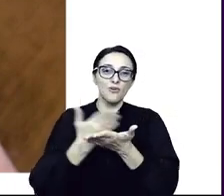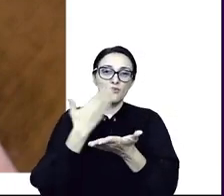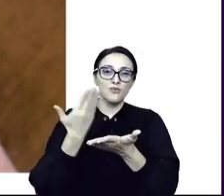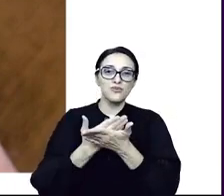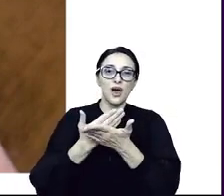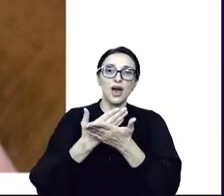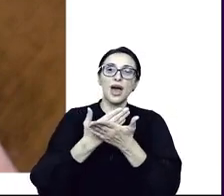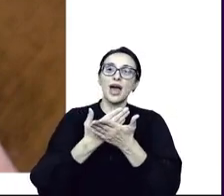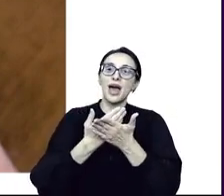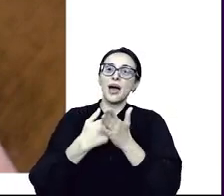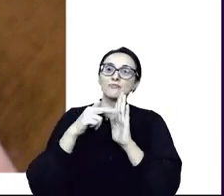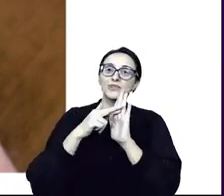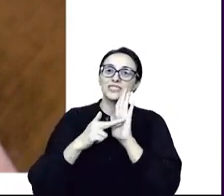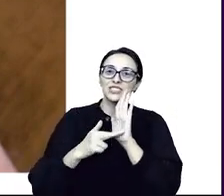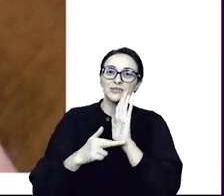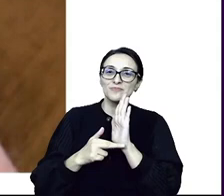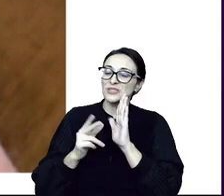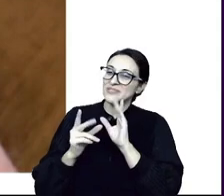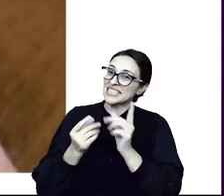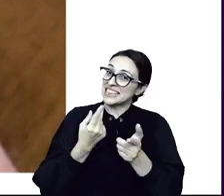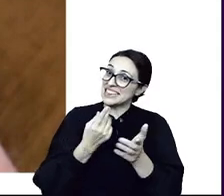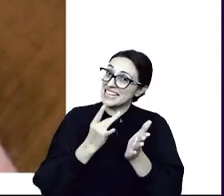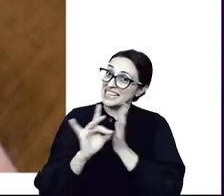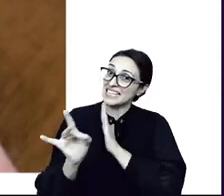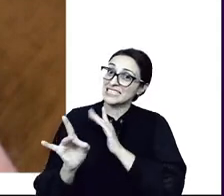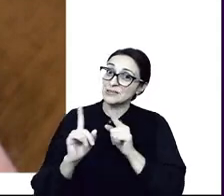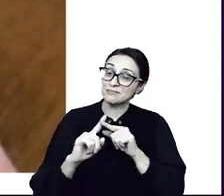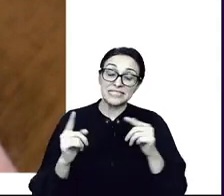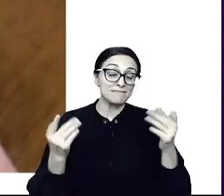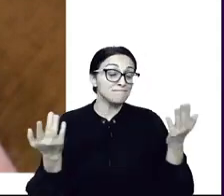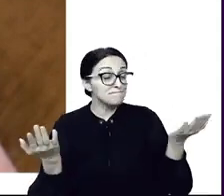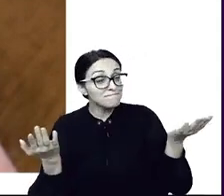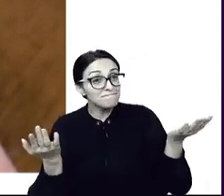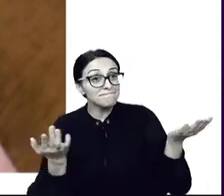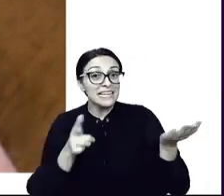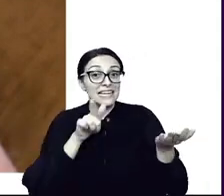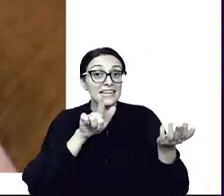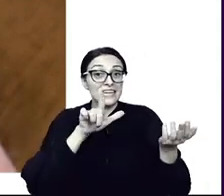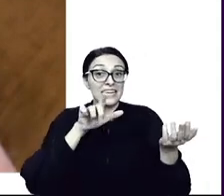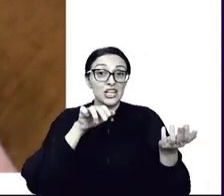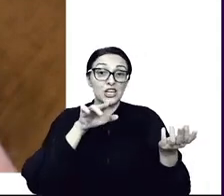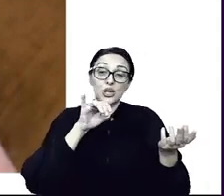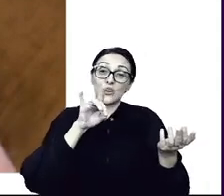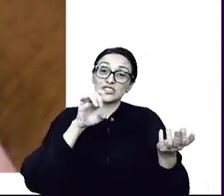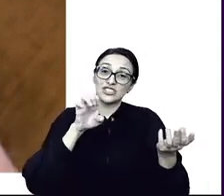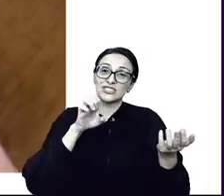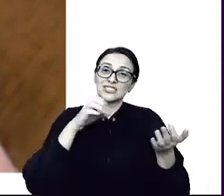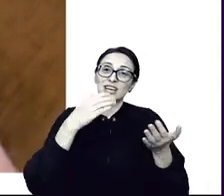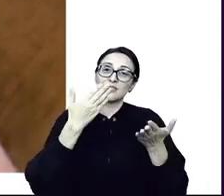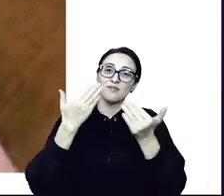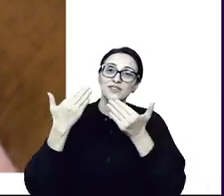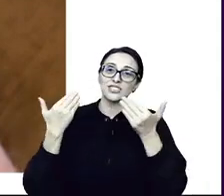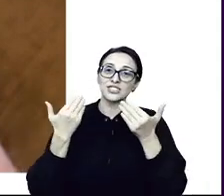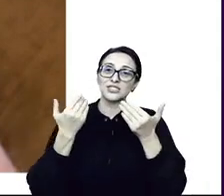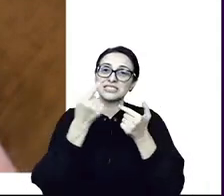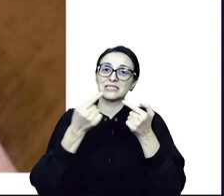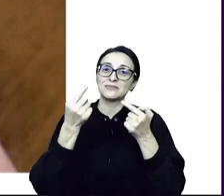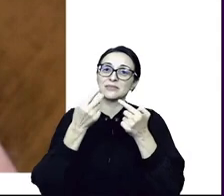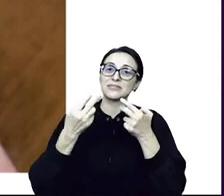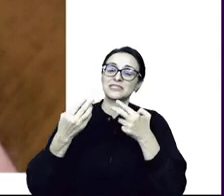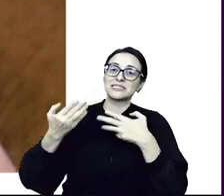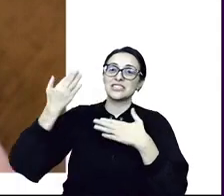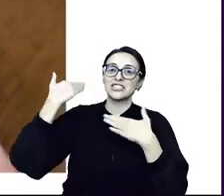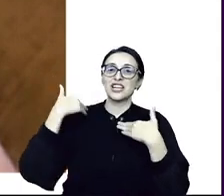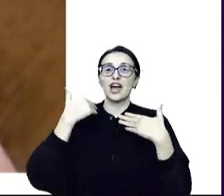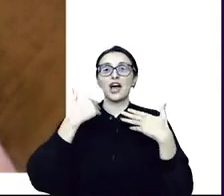de procedimento? Né? A glenoide, o que a gente conversou algumas semanas atrás, ela já foi um